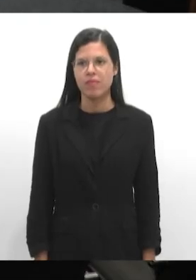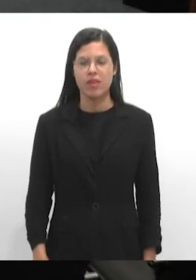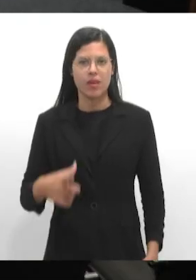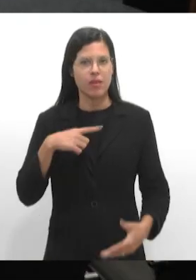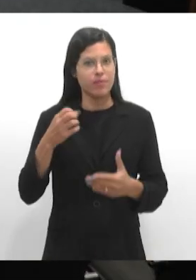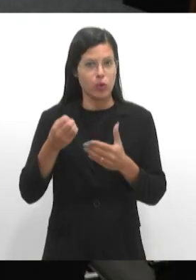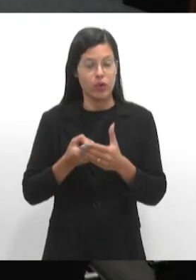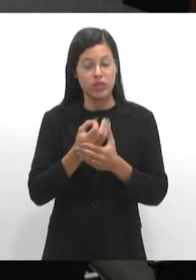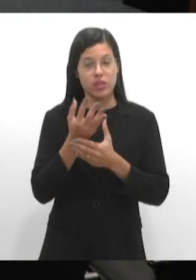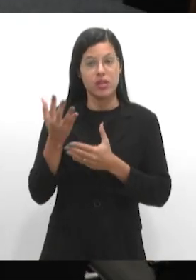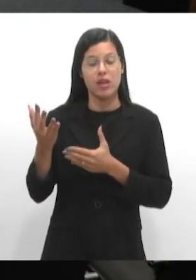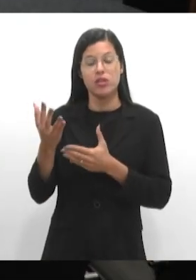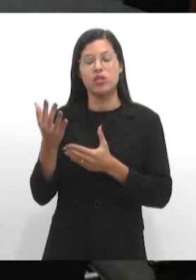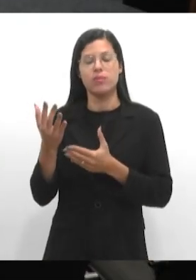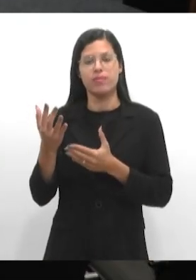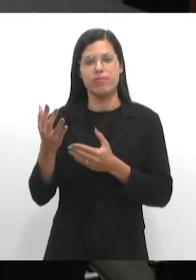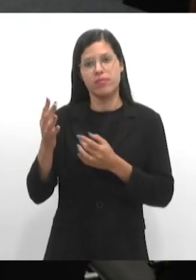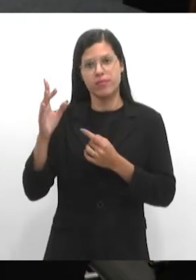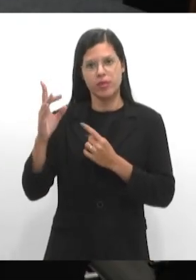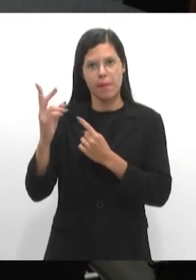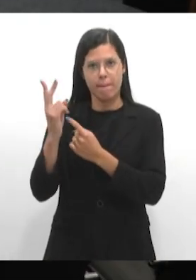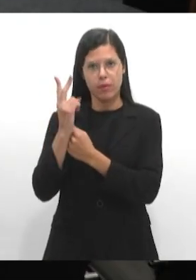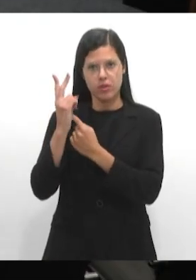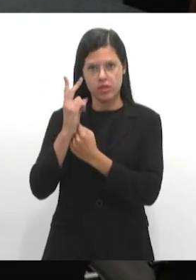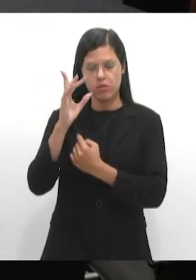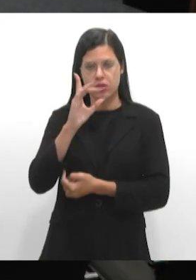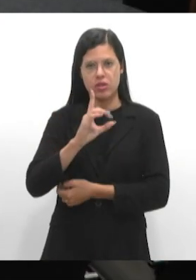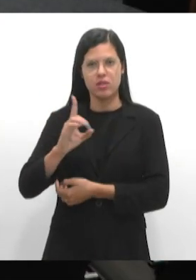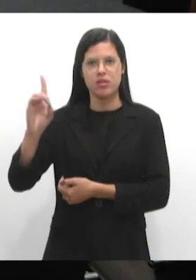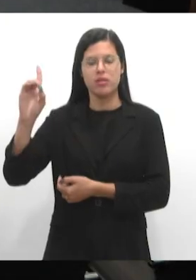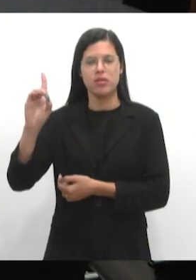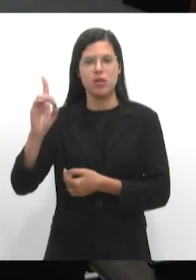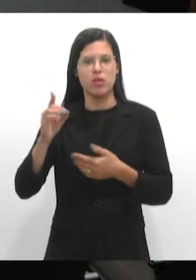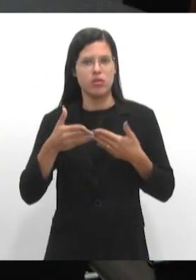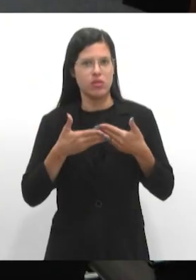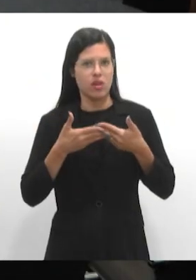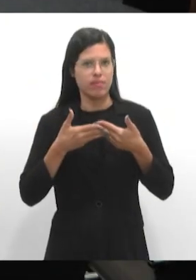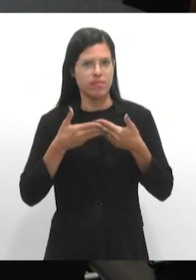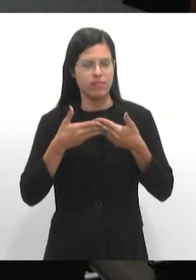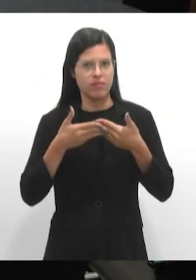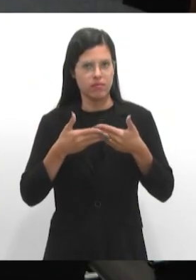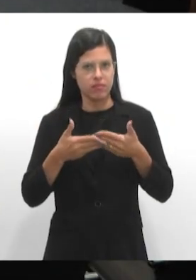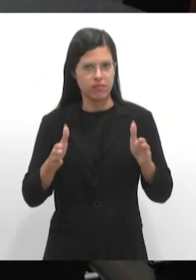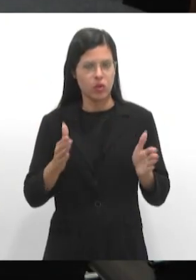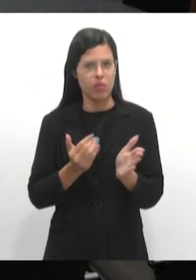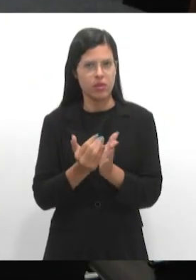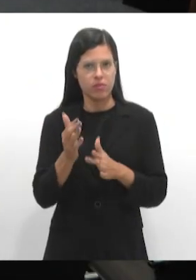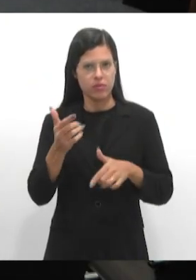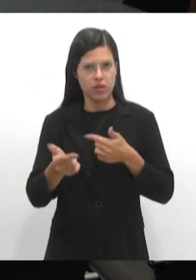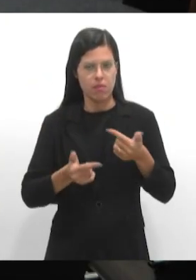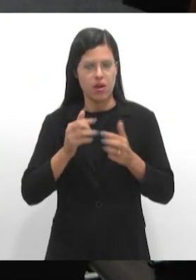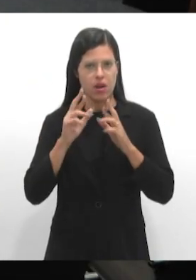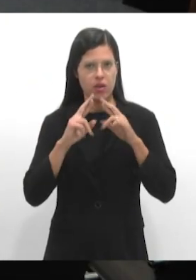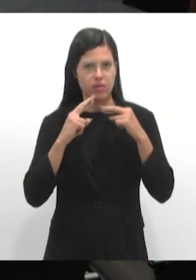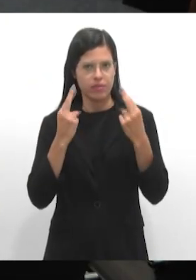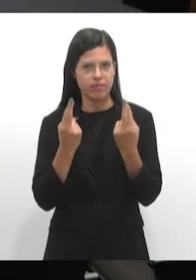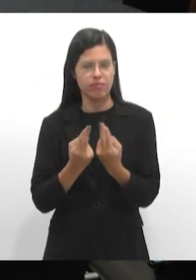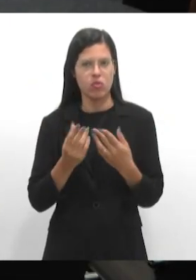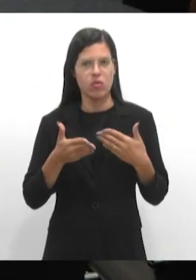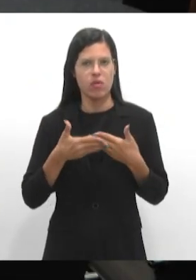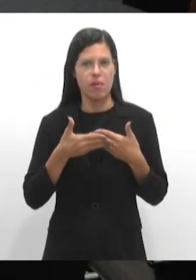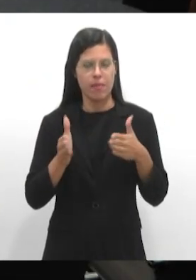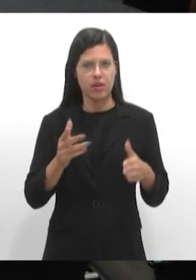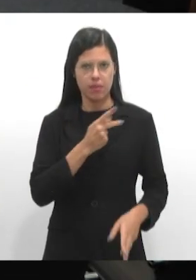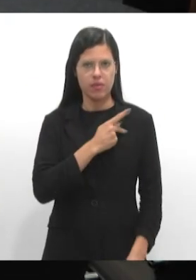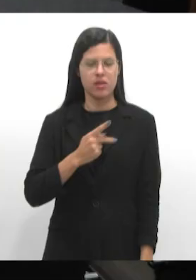Havendo número legal e sobre a proteção de Deus, iniciamos o nosso trabalho. Está aberta a sessão.